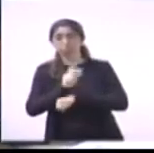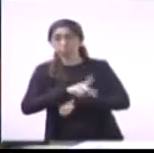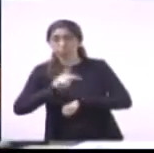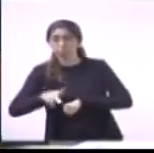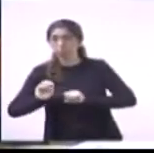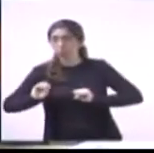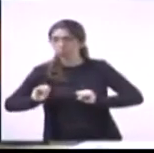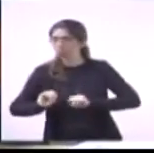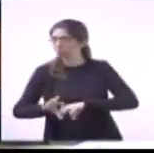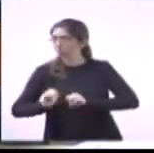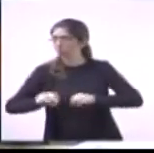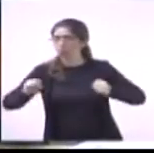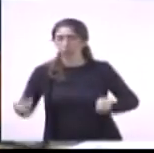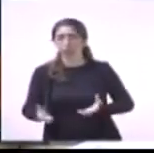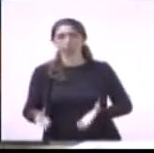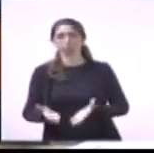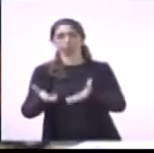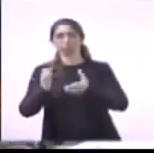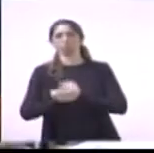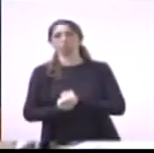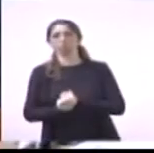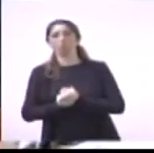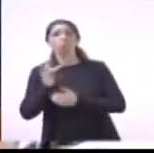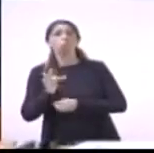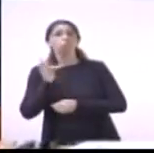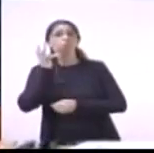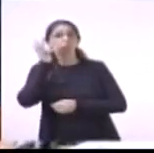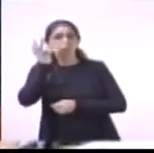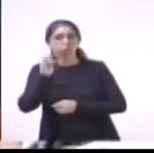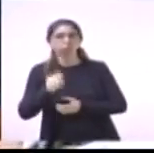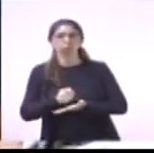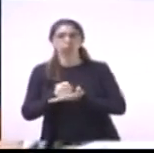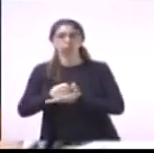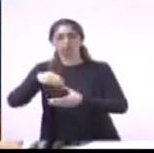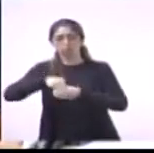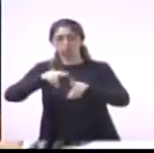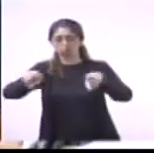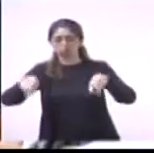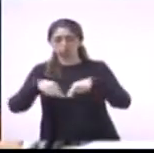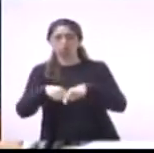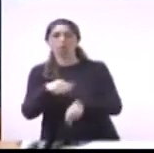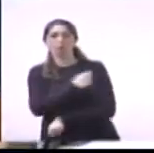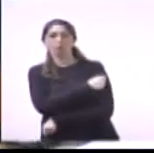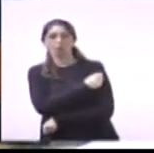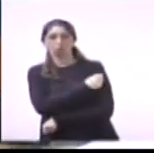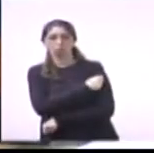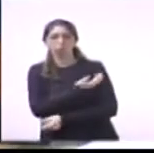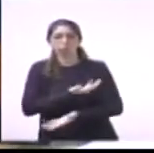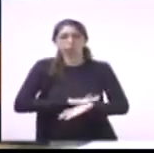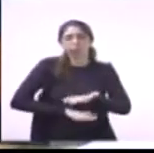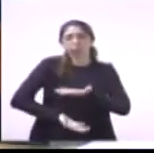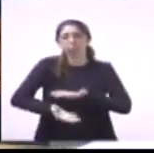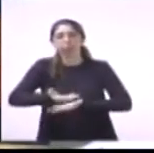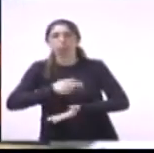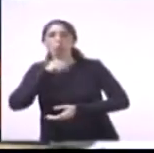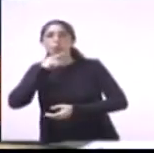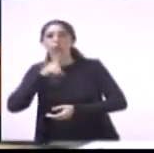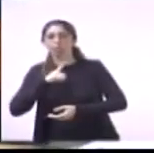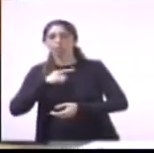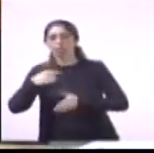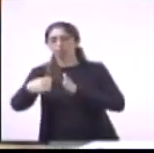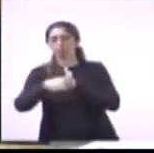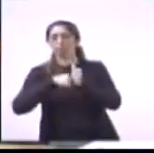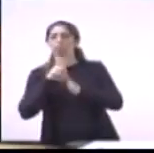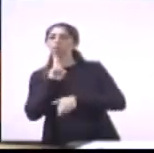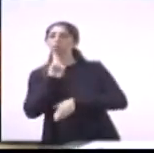manifestações, para administrar o espaço dentro da sala de aula. Não é para